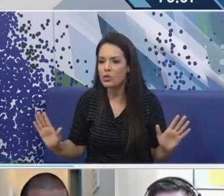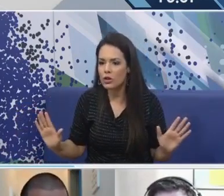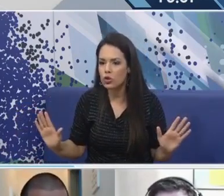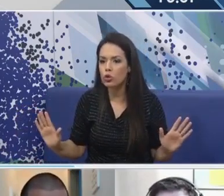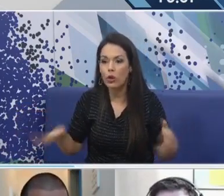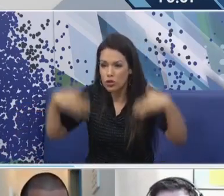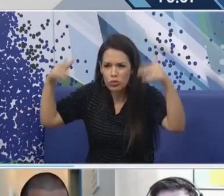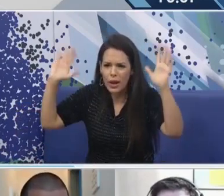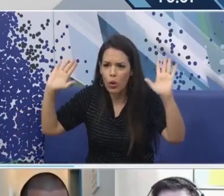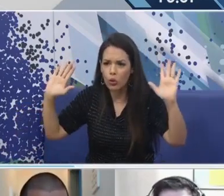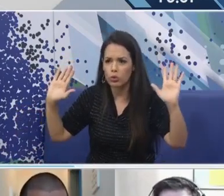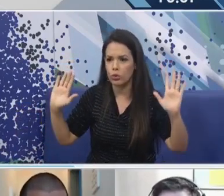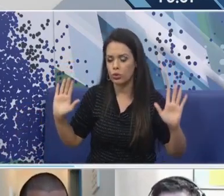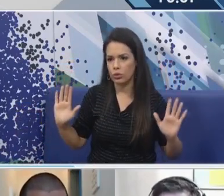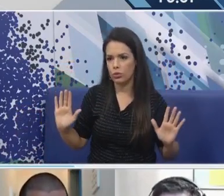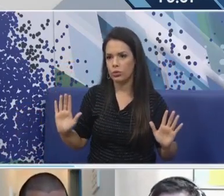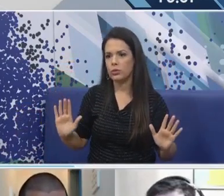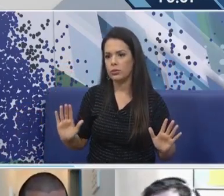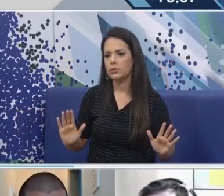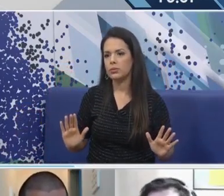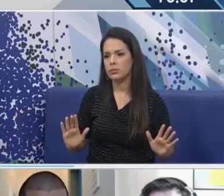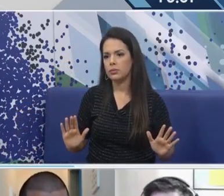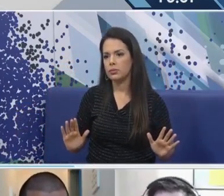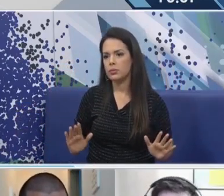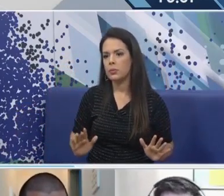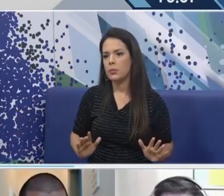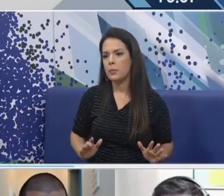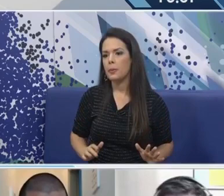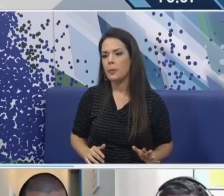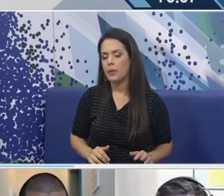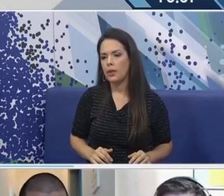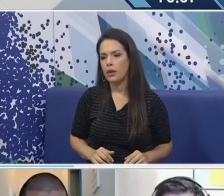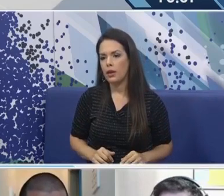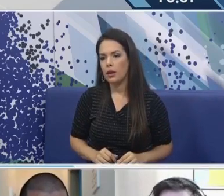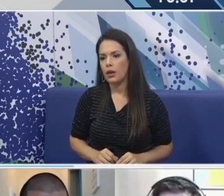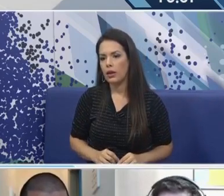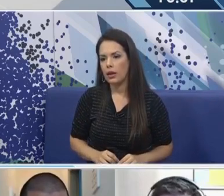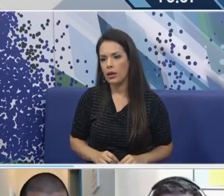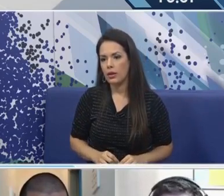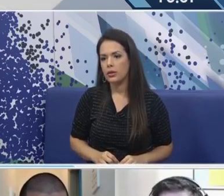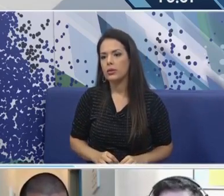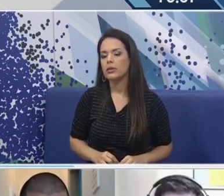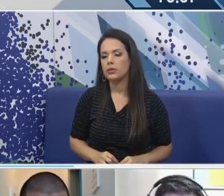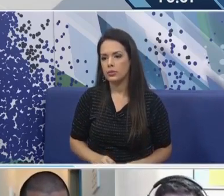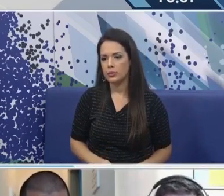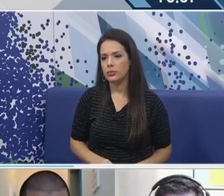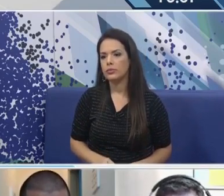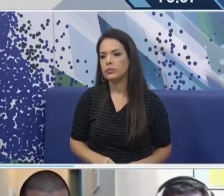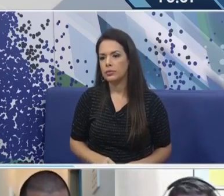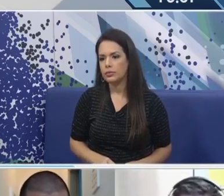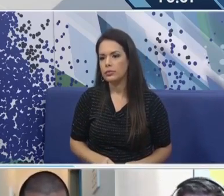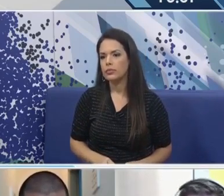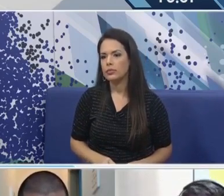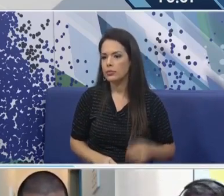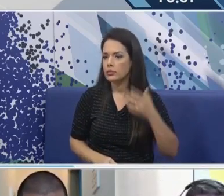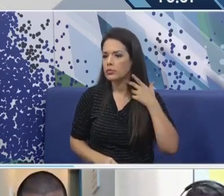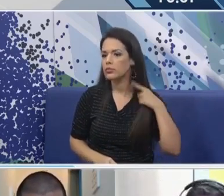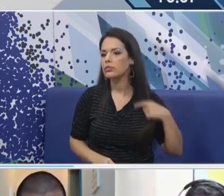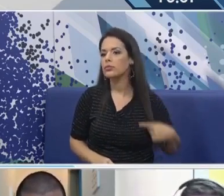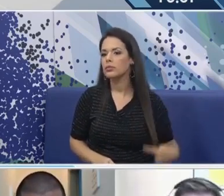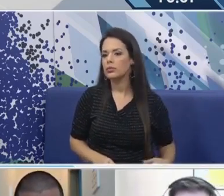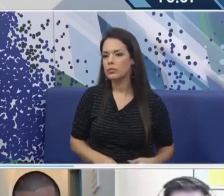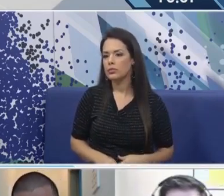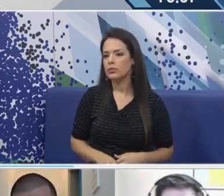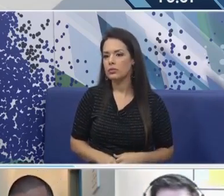Não é esse o assunto. O assunto é outro. Às vezes, a gente pode concordar ou não. Ela fala a regra. Olha, esse lance não é para